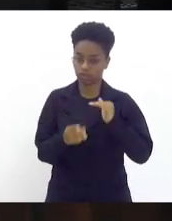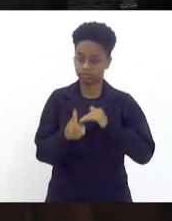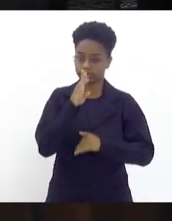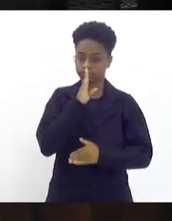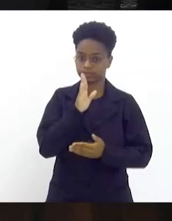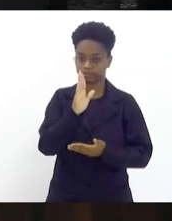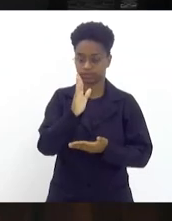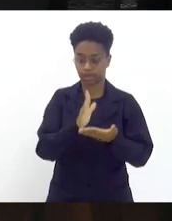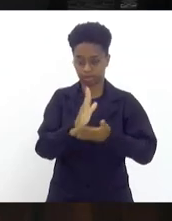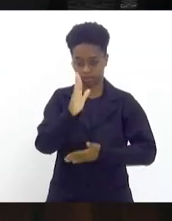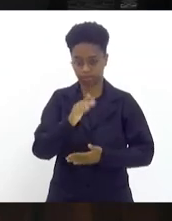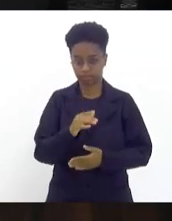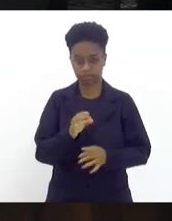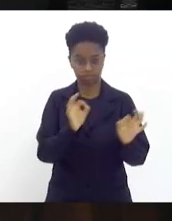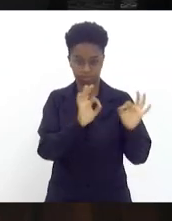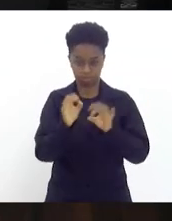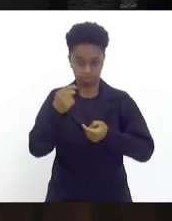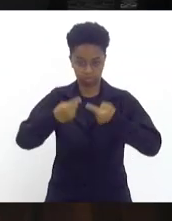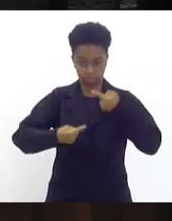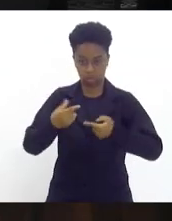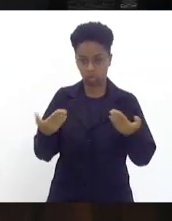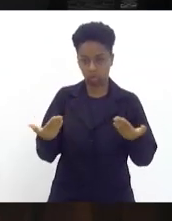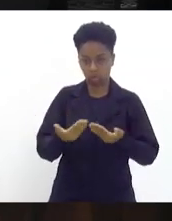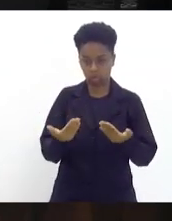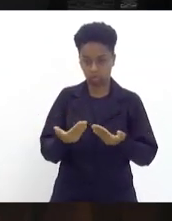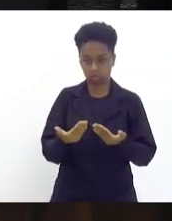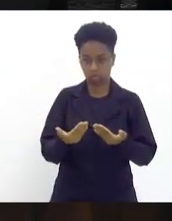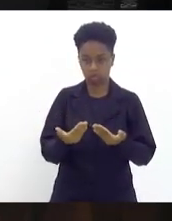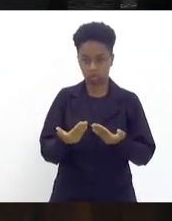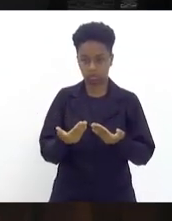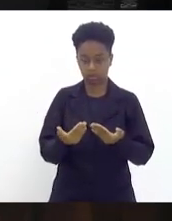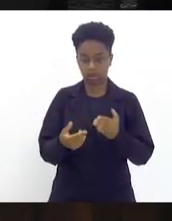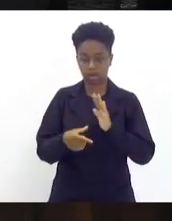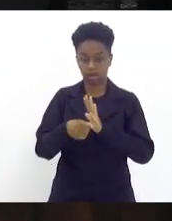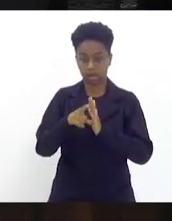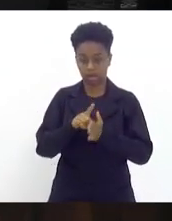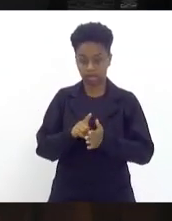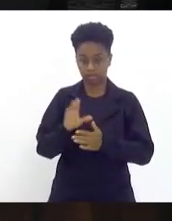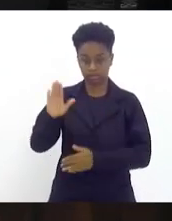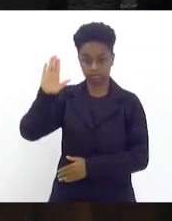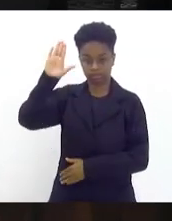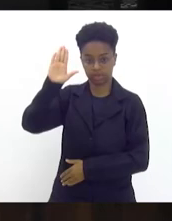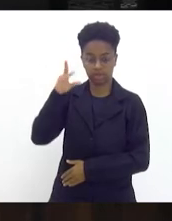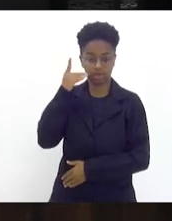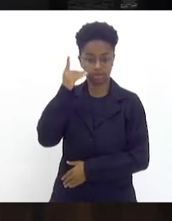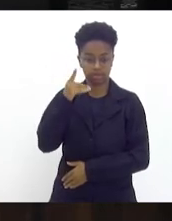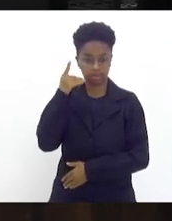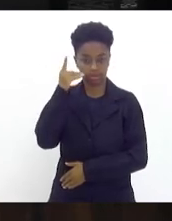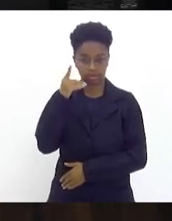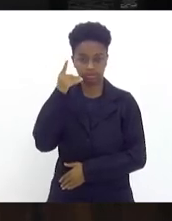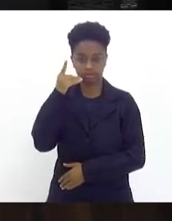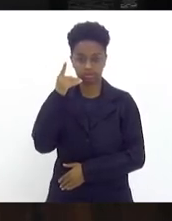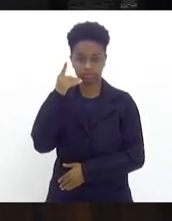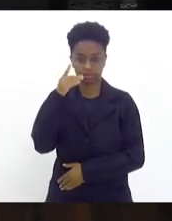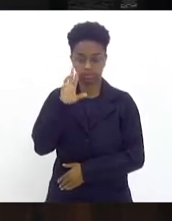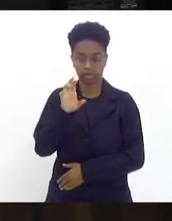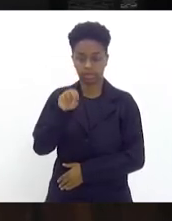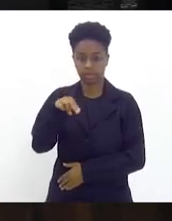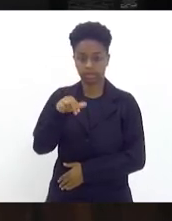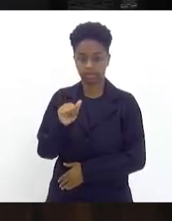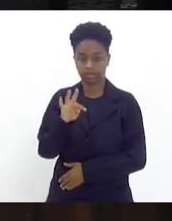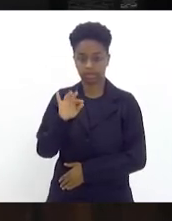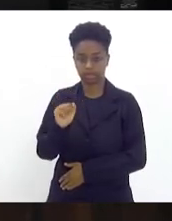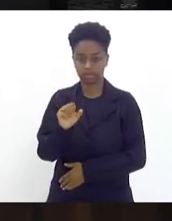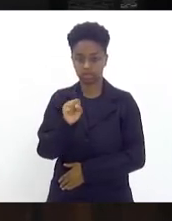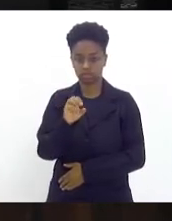aprovado nada mais a venda tratar nós do dia antes porém pela ordem adaptada Renata